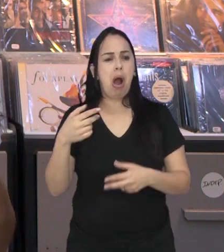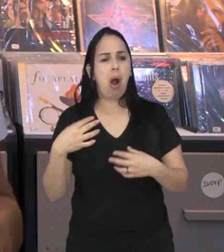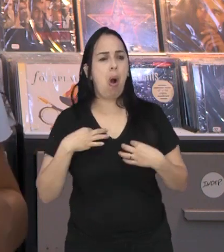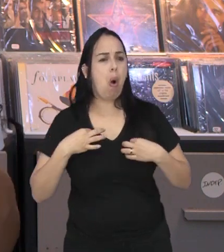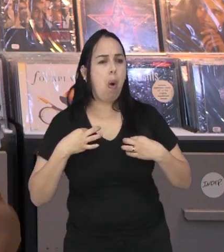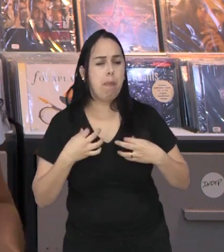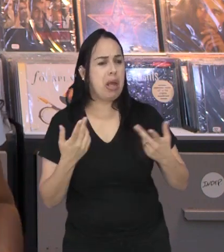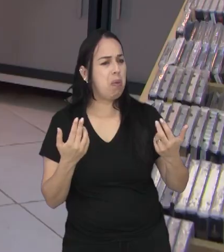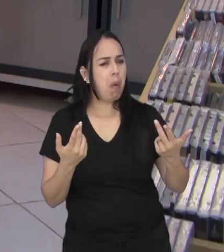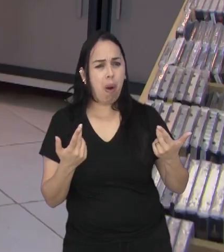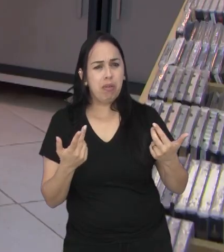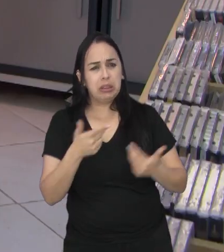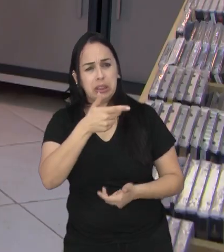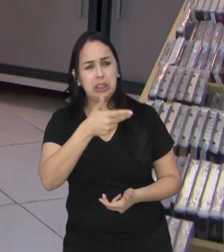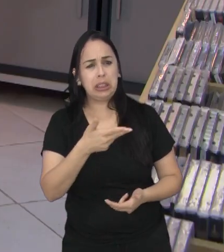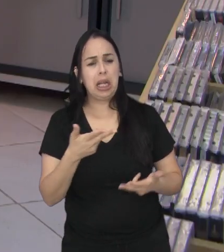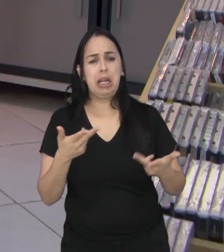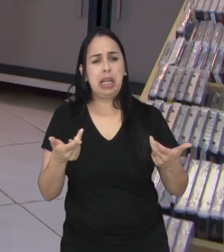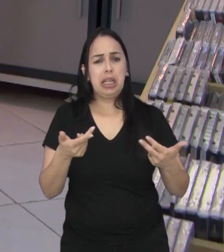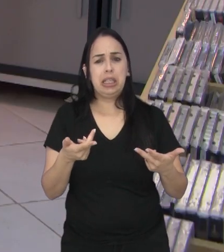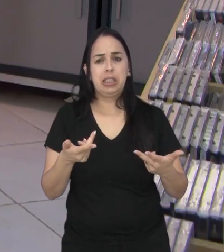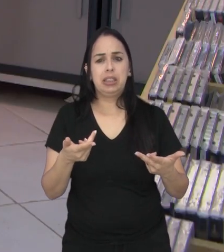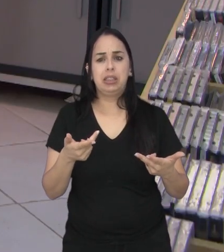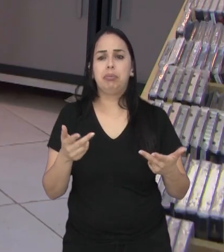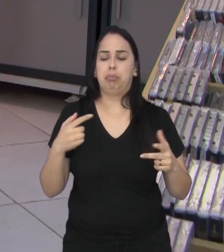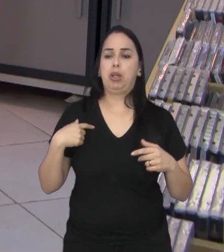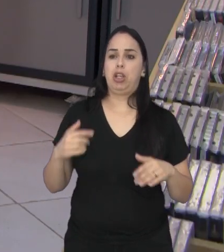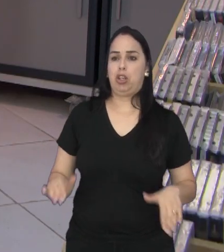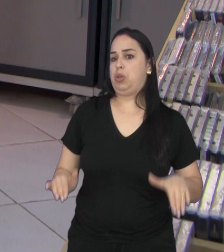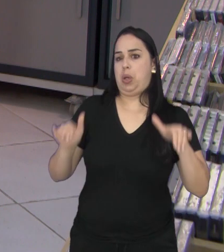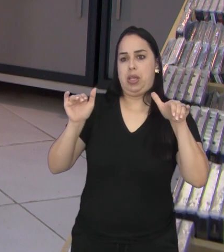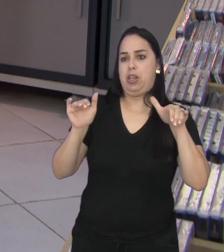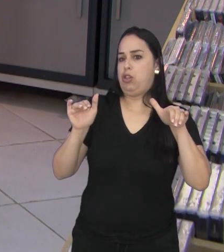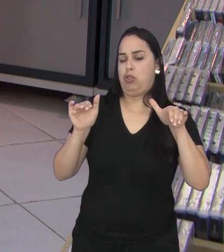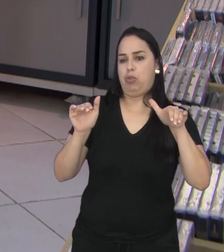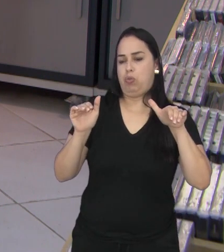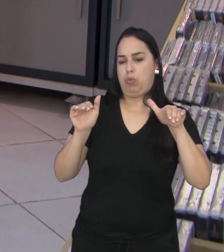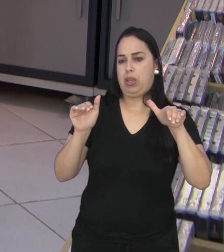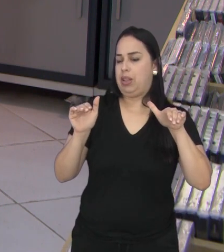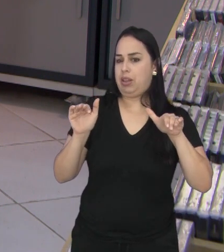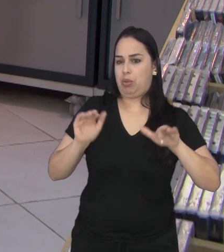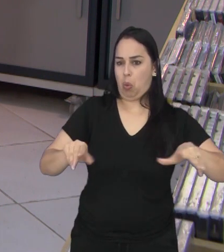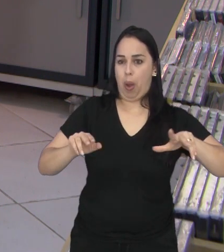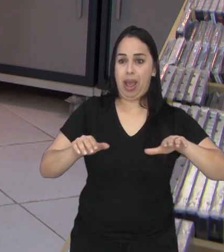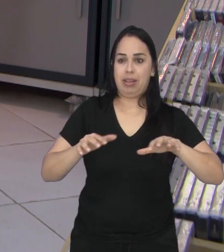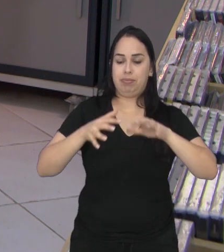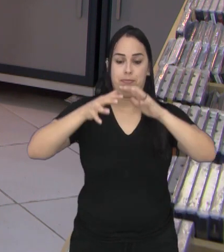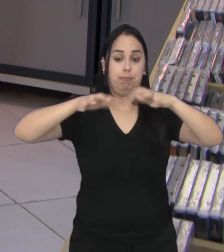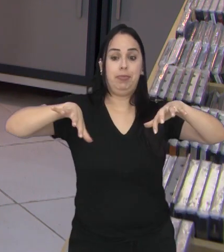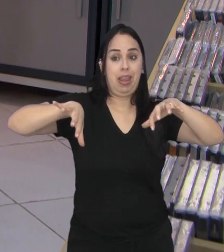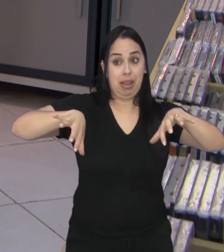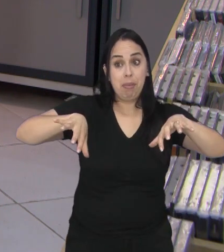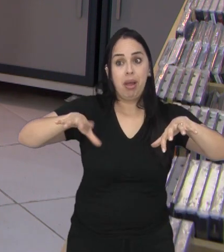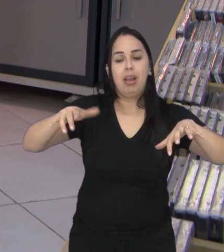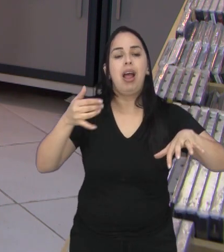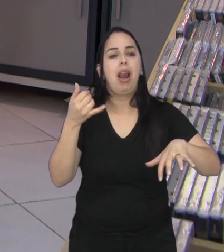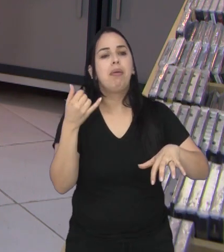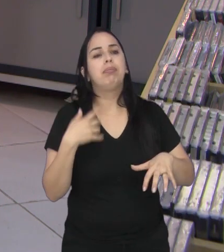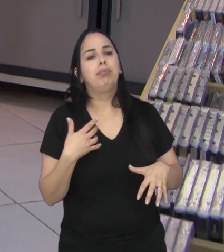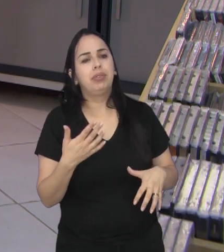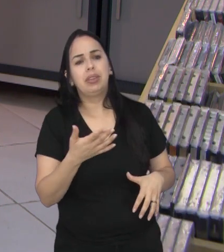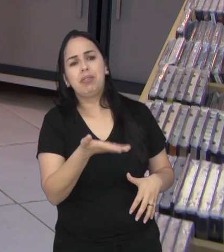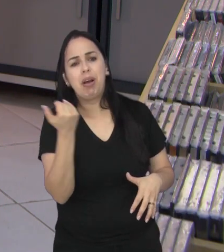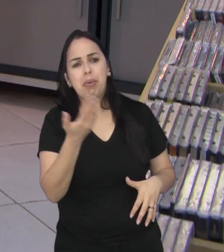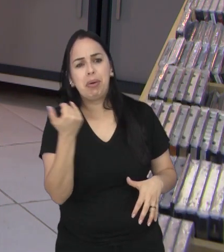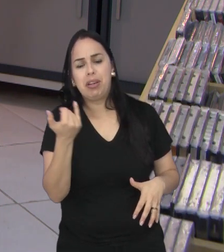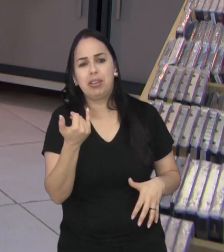nem você anda, assim, que fala que nem você. A gente não foi criada juntas por conta desse contexto, né? E aí ela falou, que você não quer ir